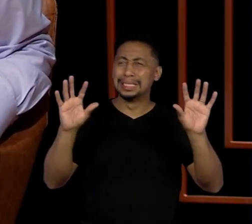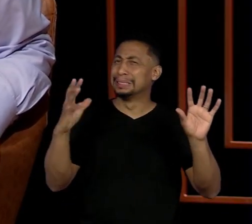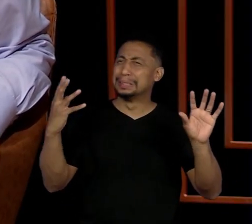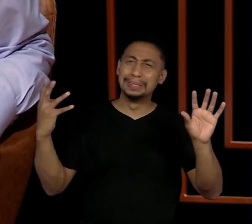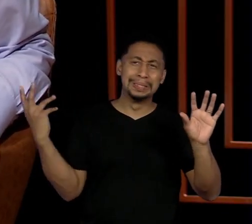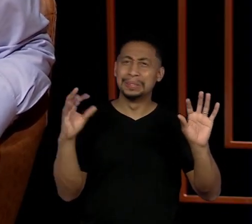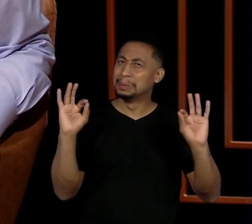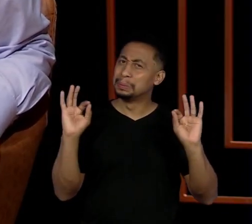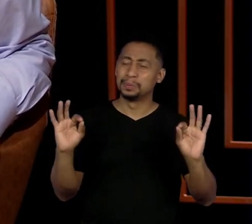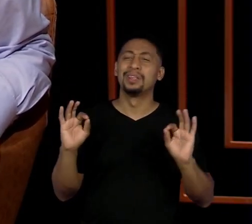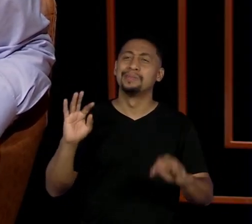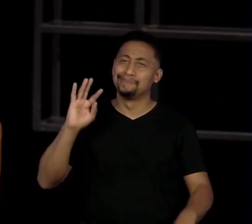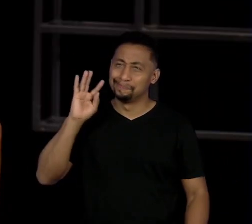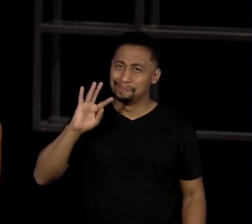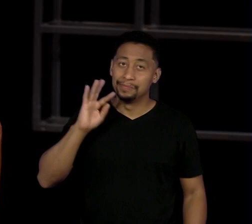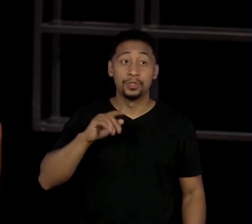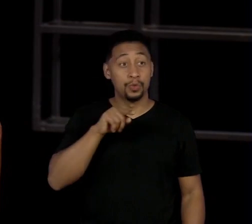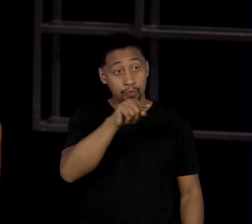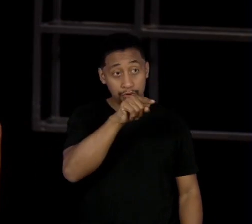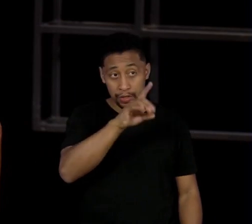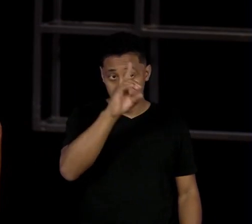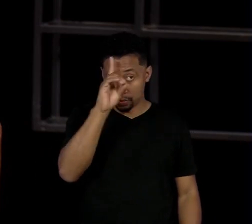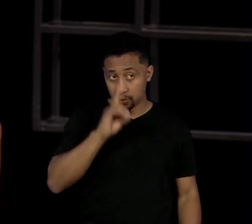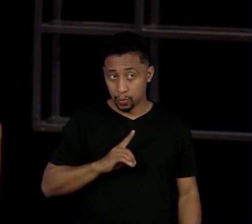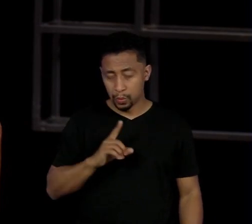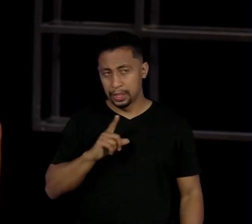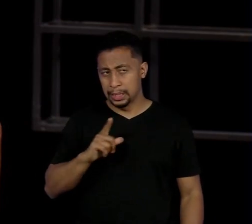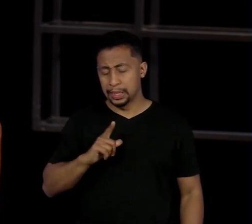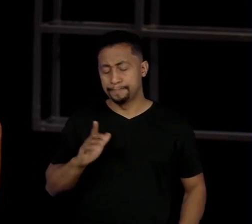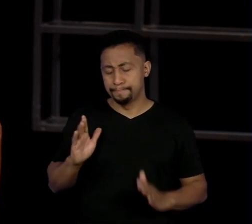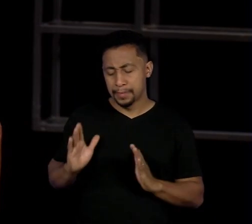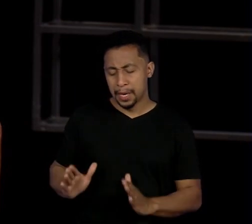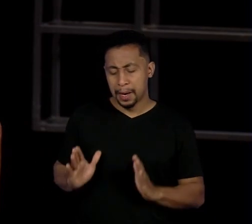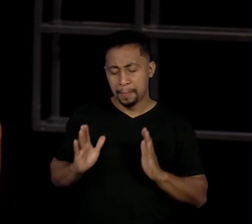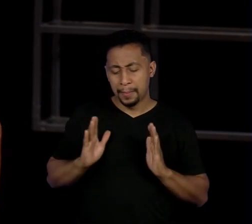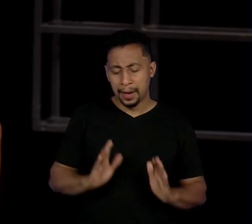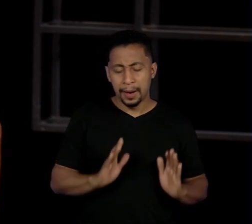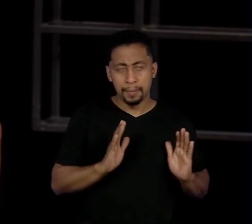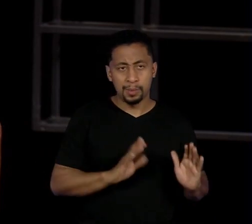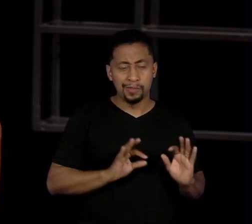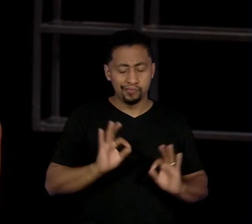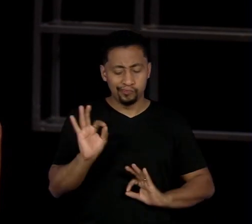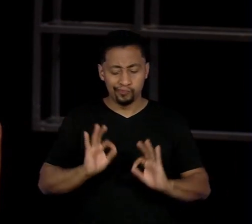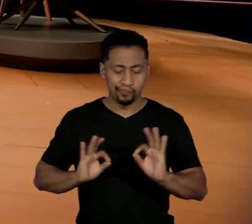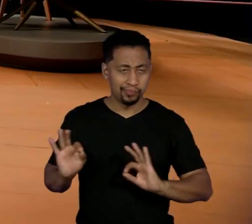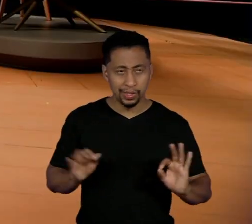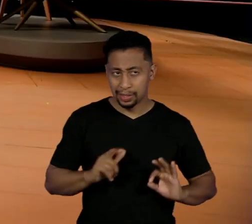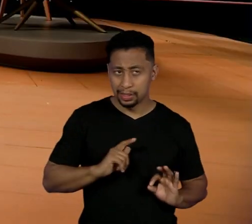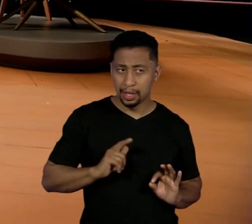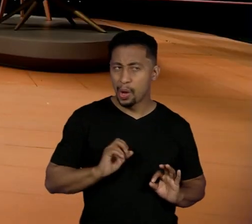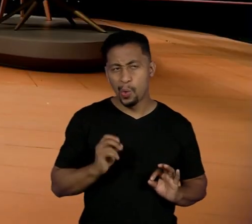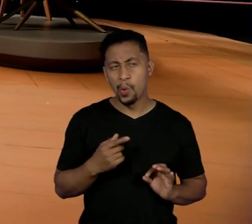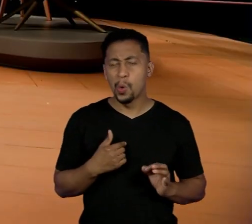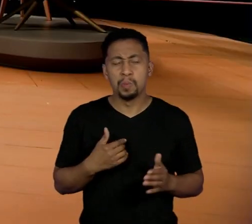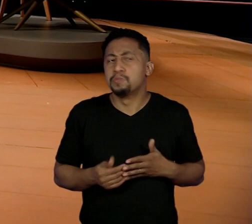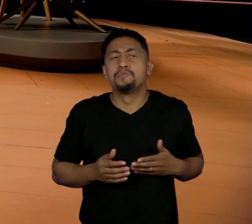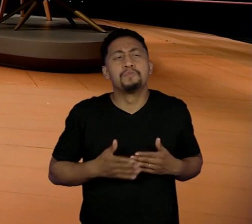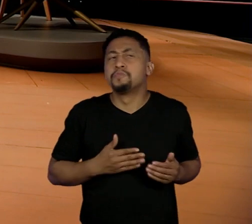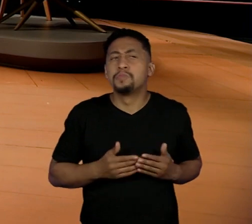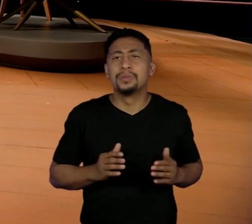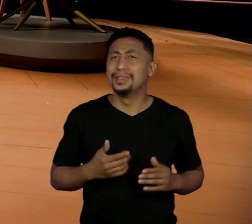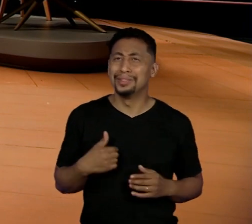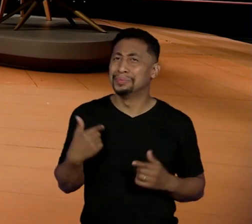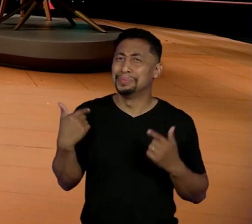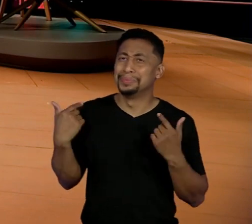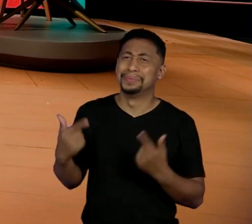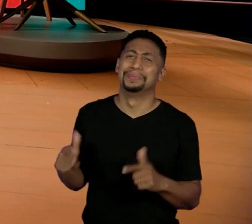mó barato. Mas você, como diretor, tem um processo definido para levantar um espetáculo? Não, cada Nem caso é um como ator caso. Eu tenho processo, amor.